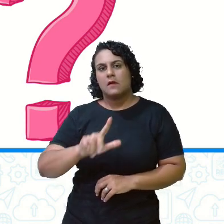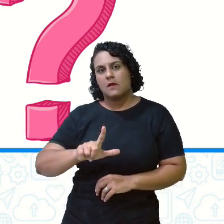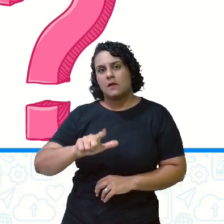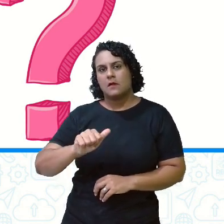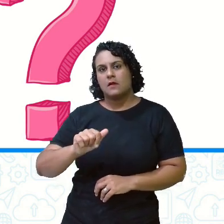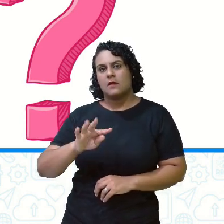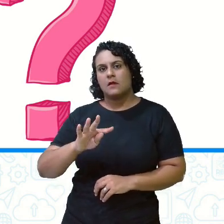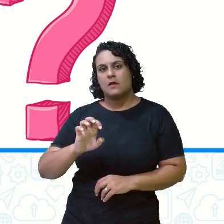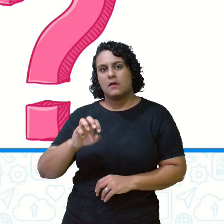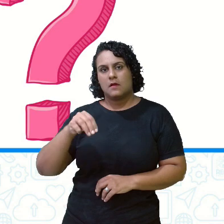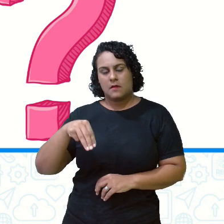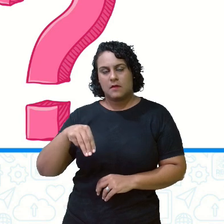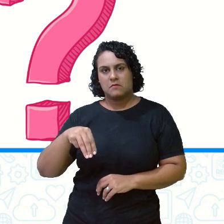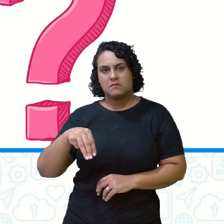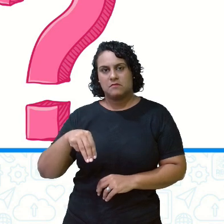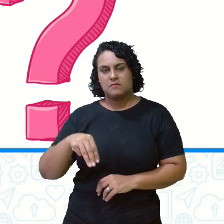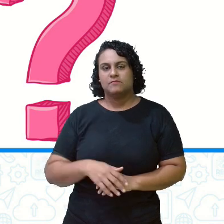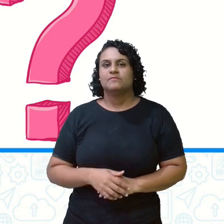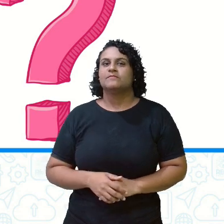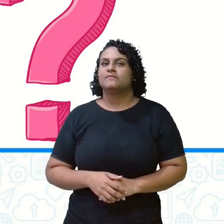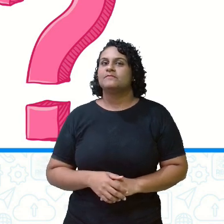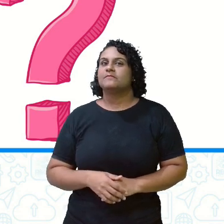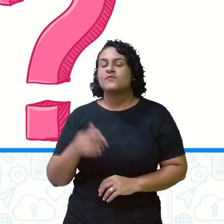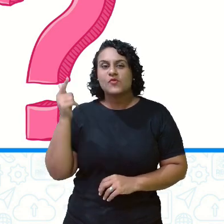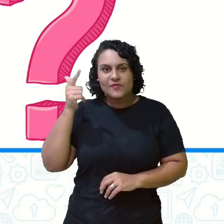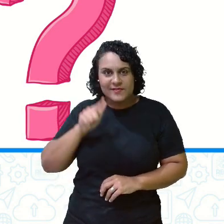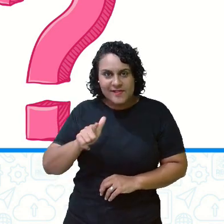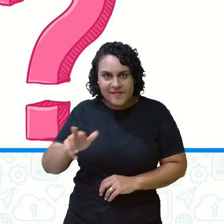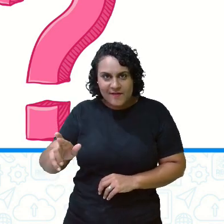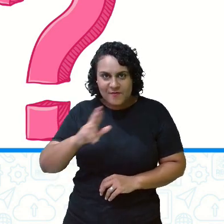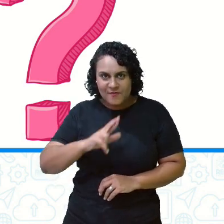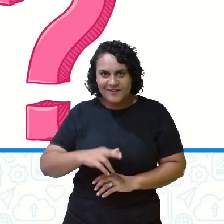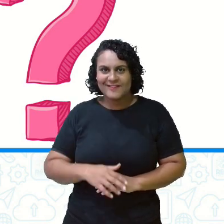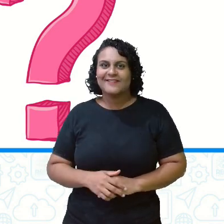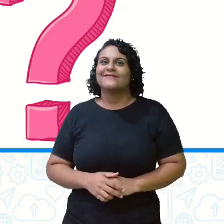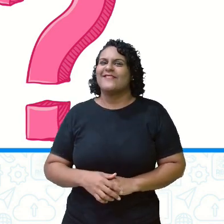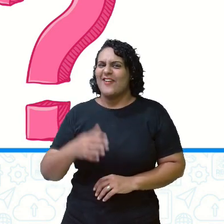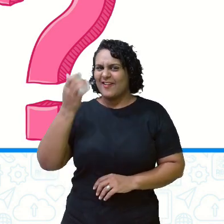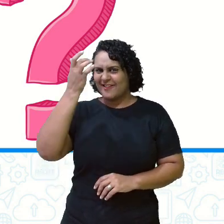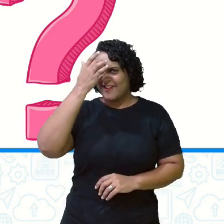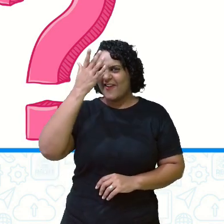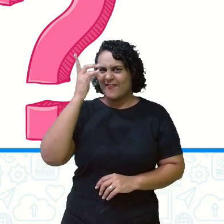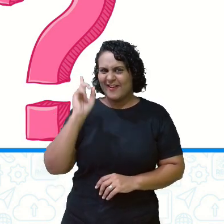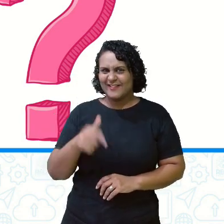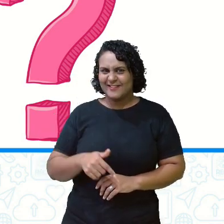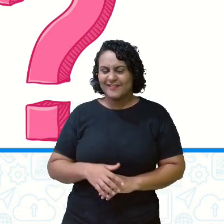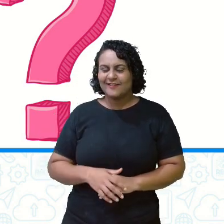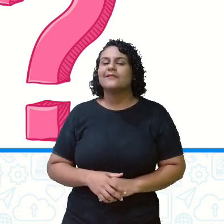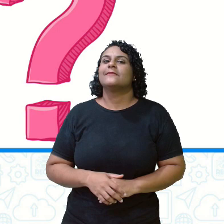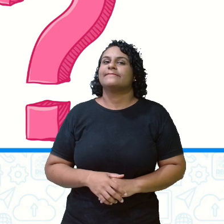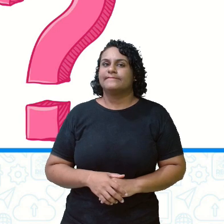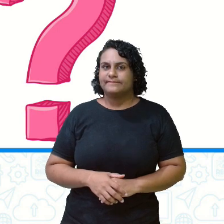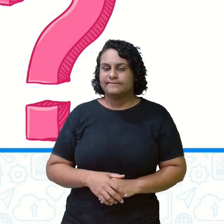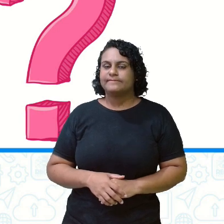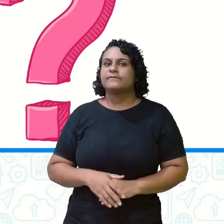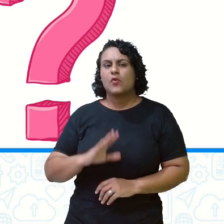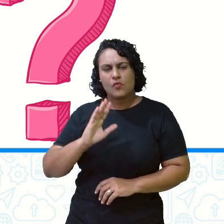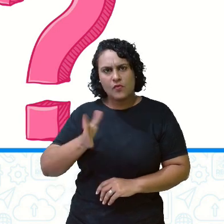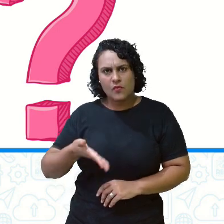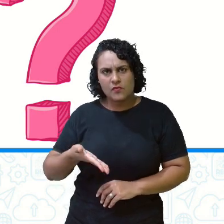eles latem? Já conseguiram? Tá fácil, não tá? Já